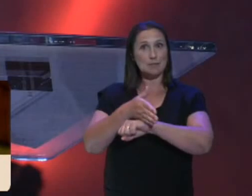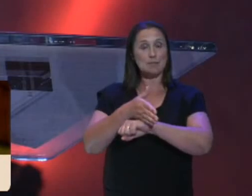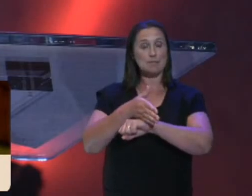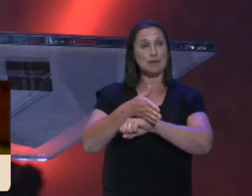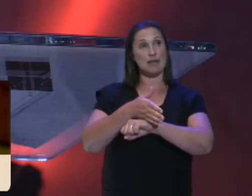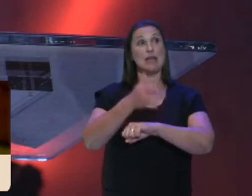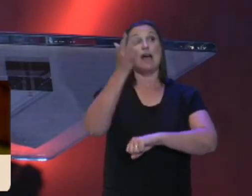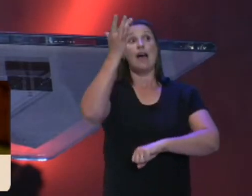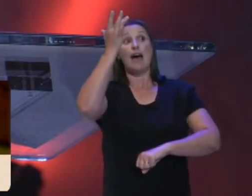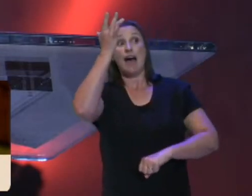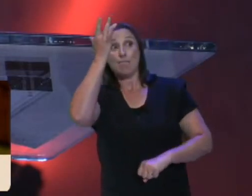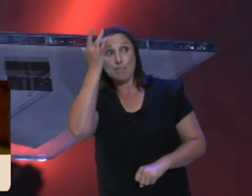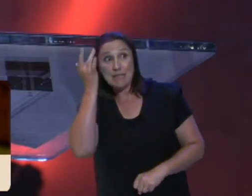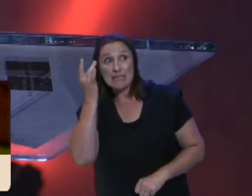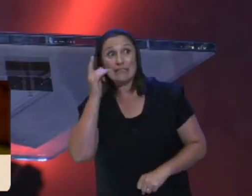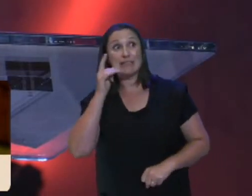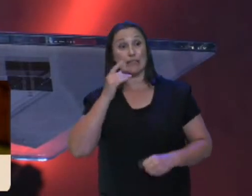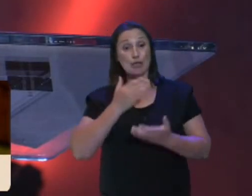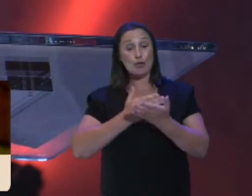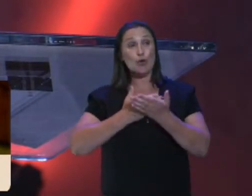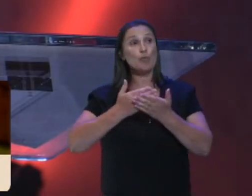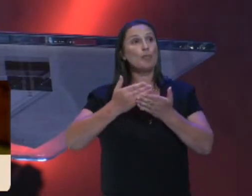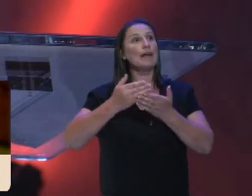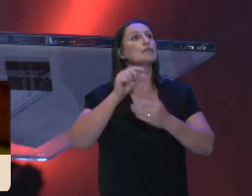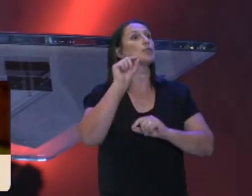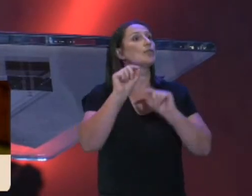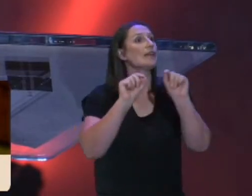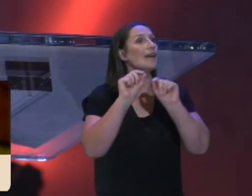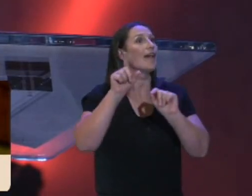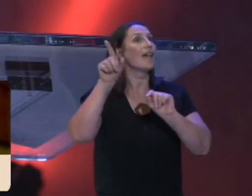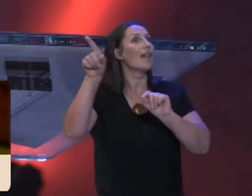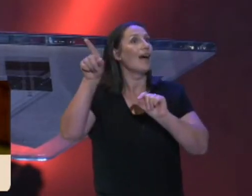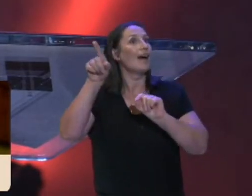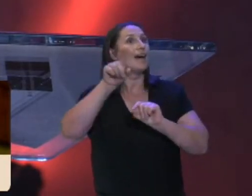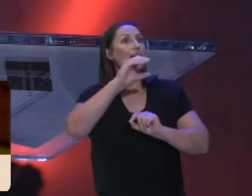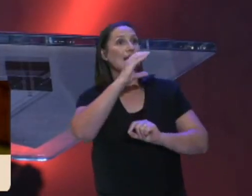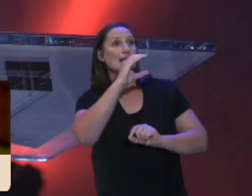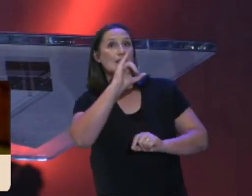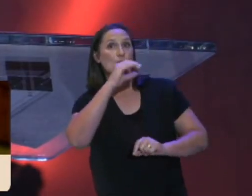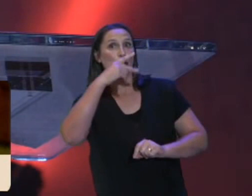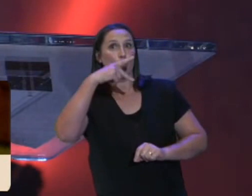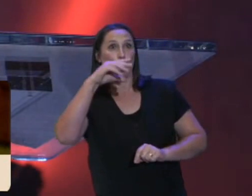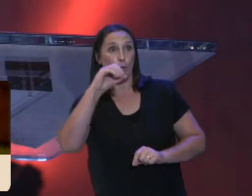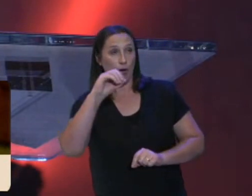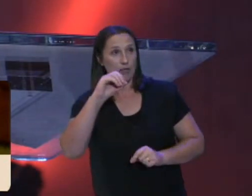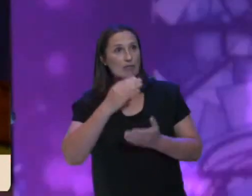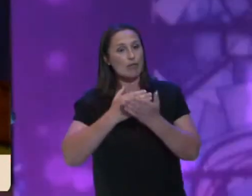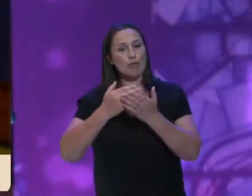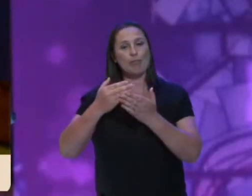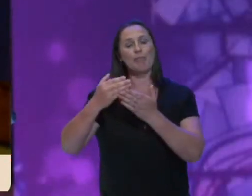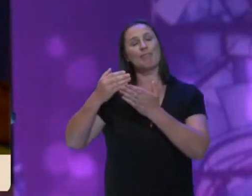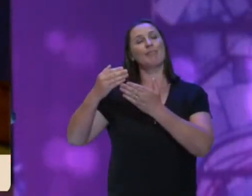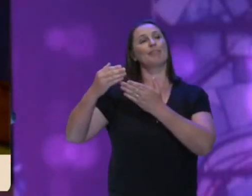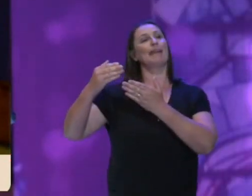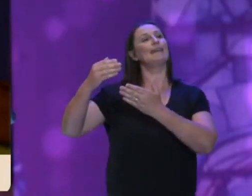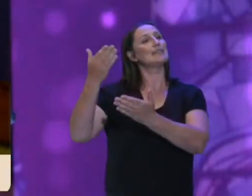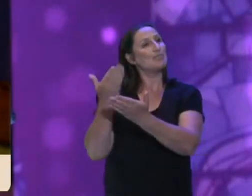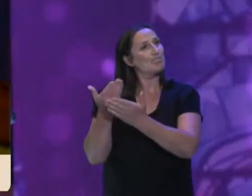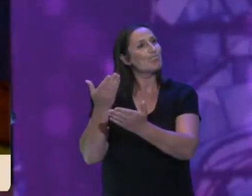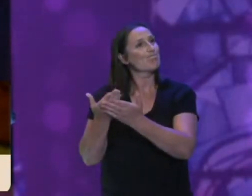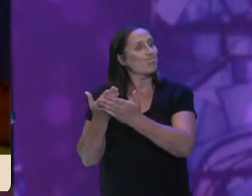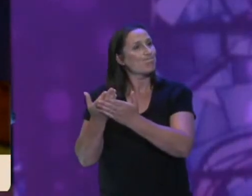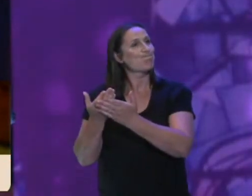começam as aulas com as crianças. Então na primeira fase serão perto de quase